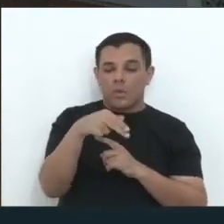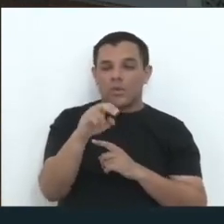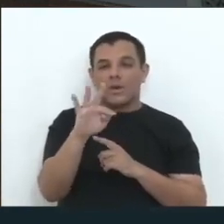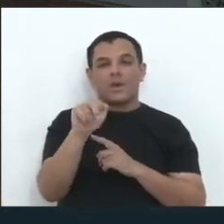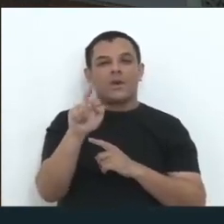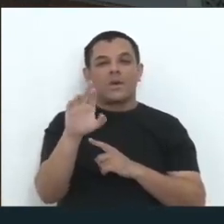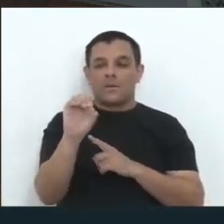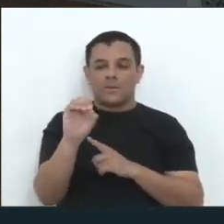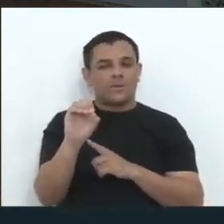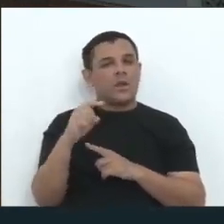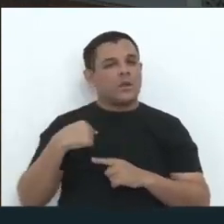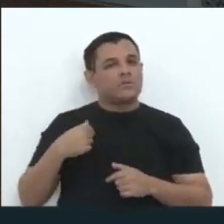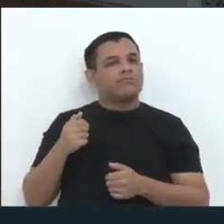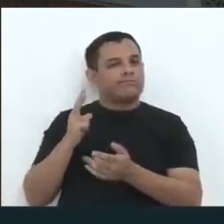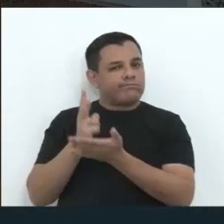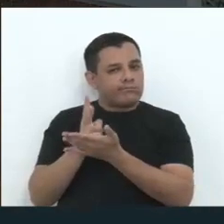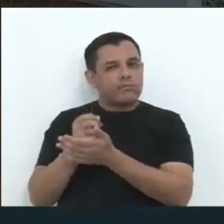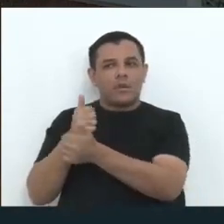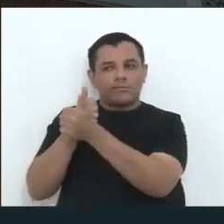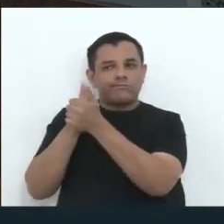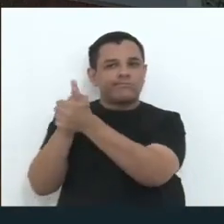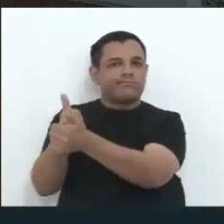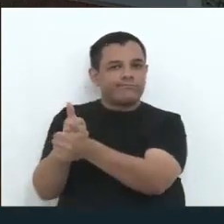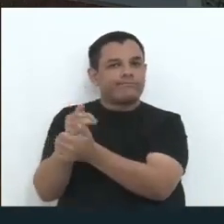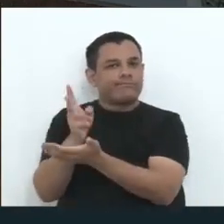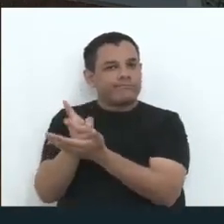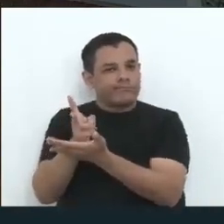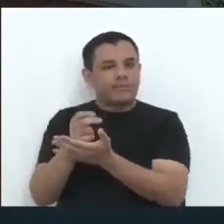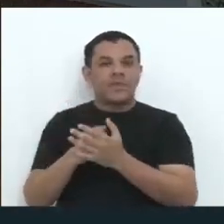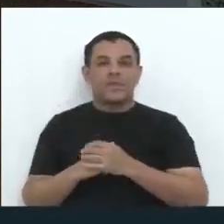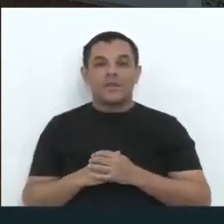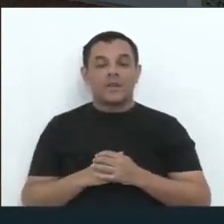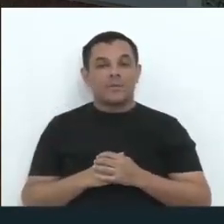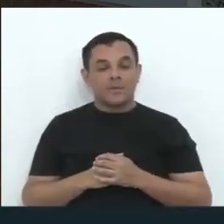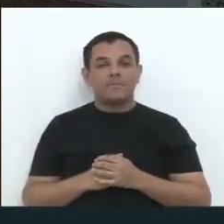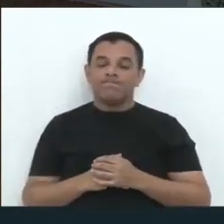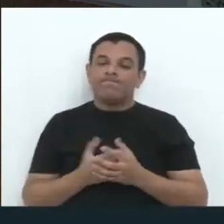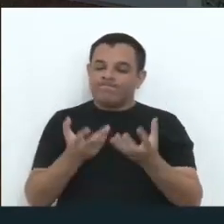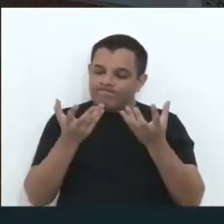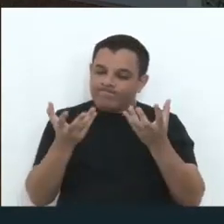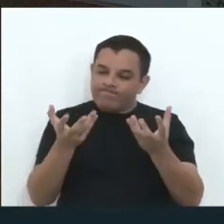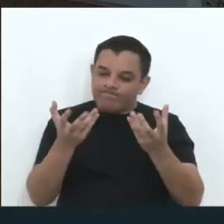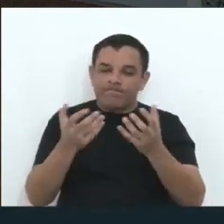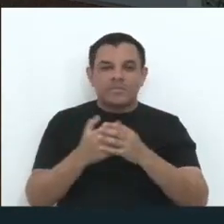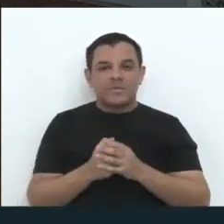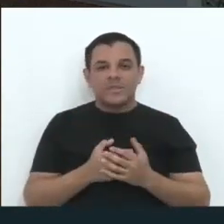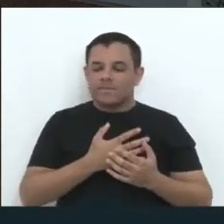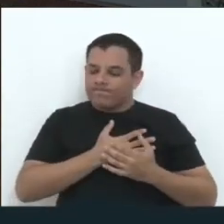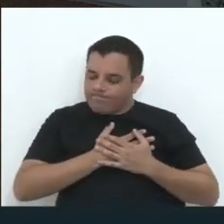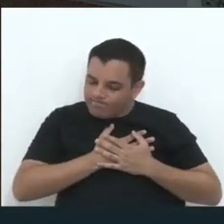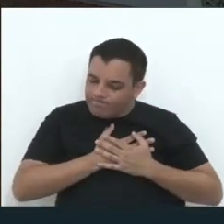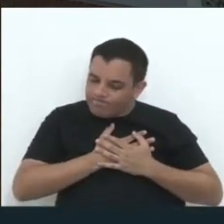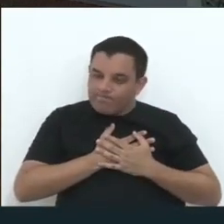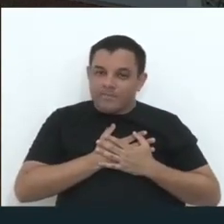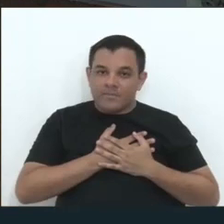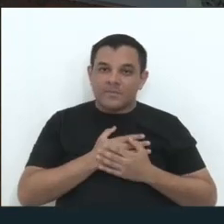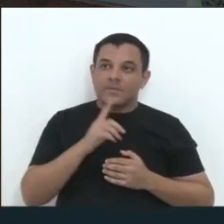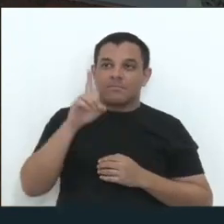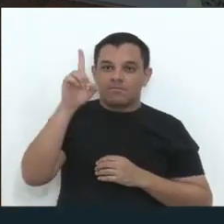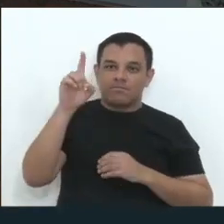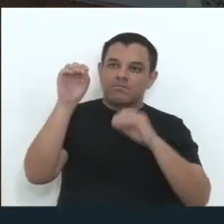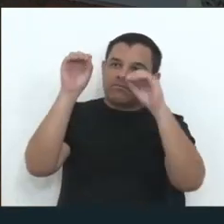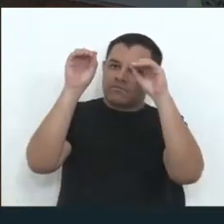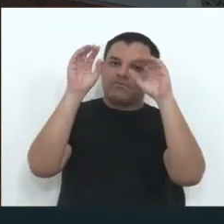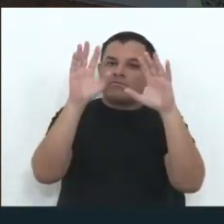sempre acompanhei, e desejar do fundo do coração que Deus possa